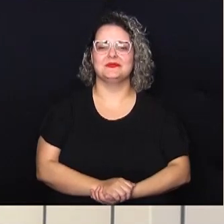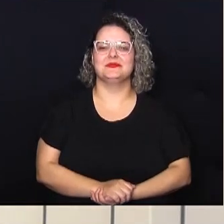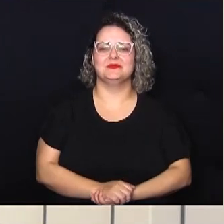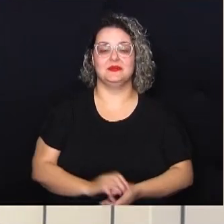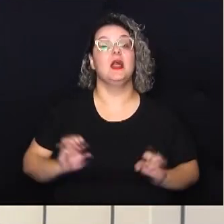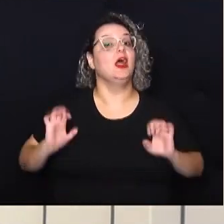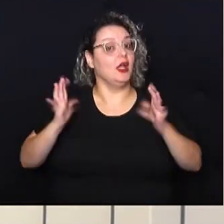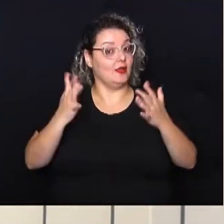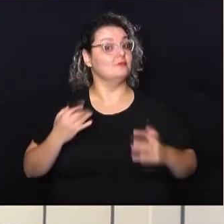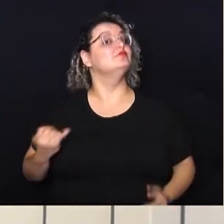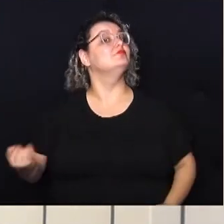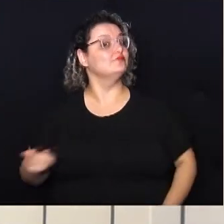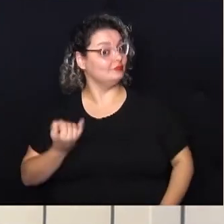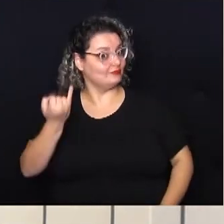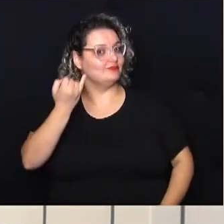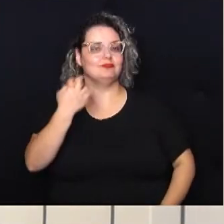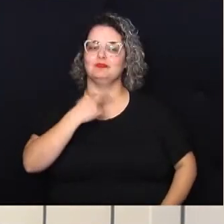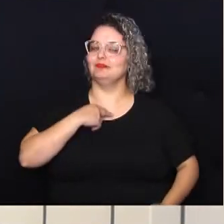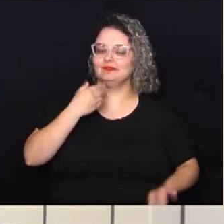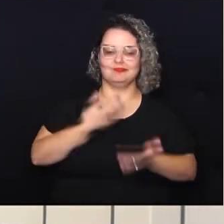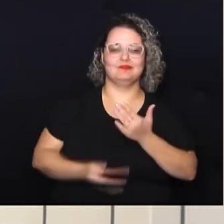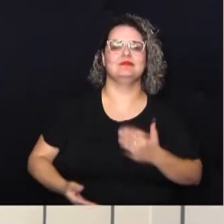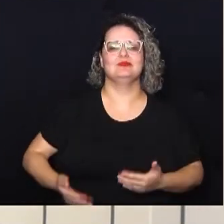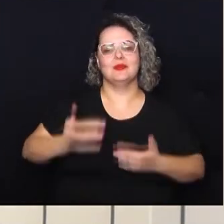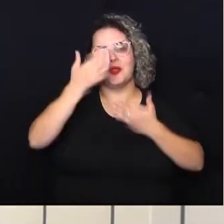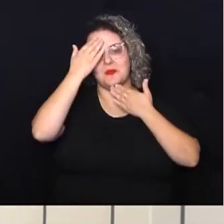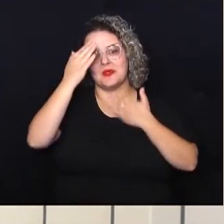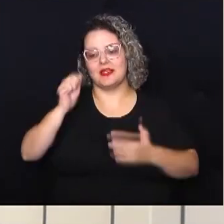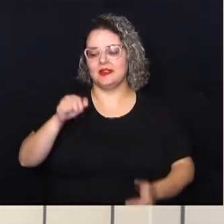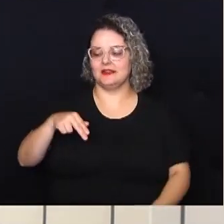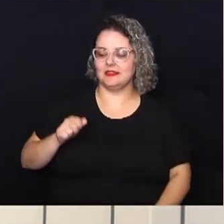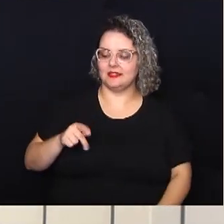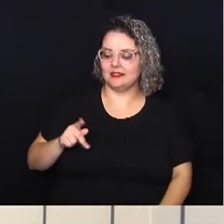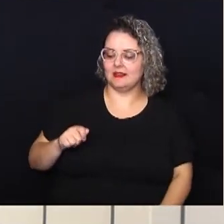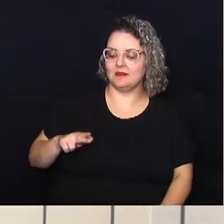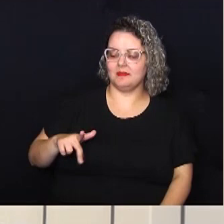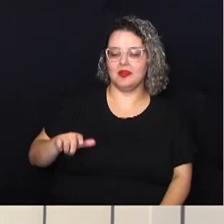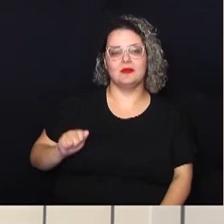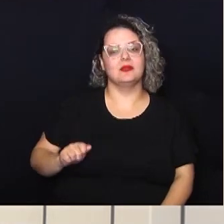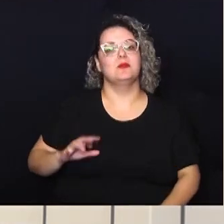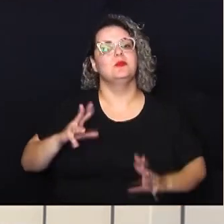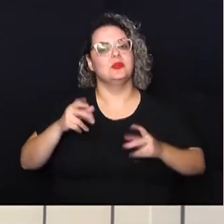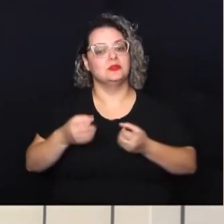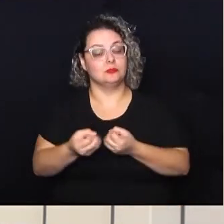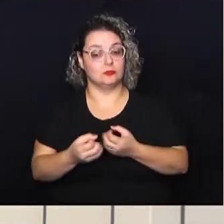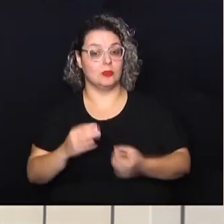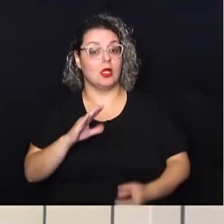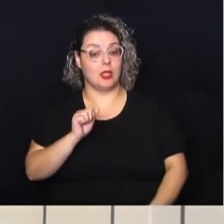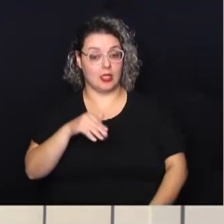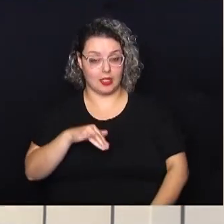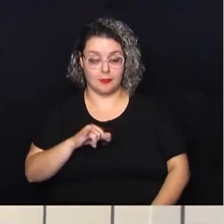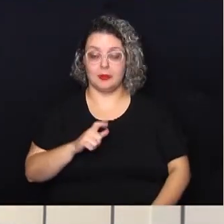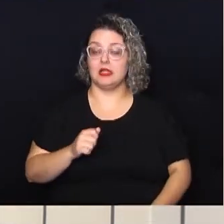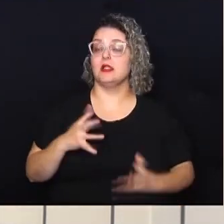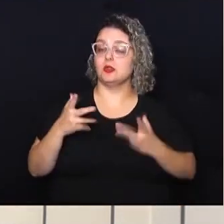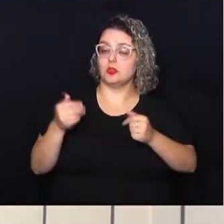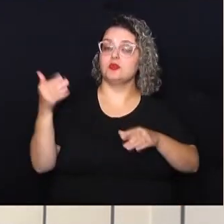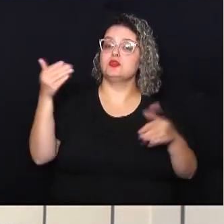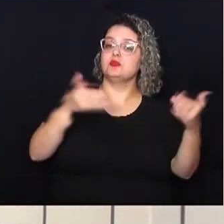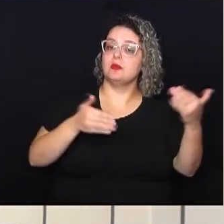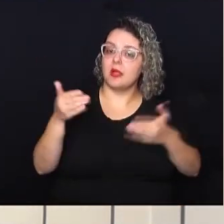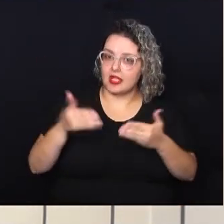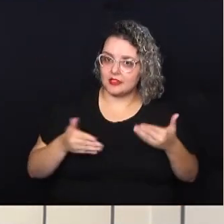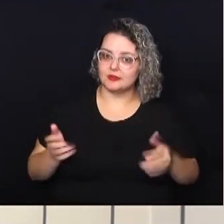Evento imperdível, tenho certeza. Muito obrigado, Ana Paula, por todas as informações. A Camila, todo mundo que participou aí